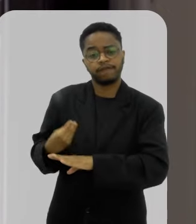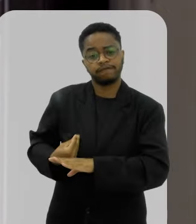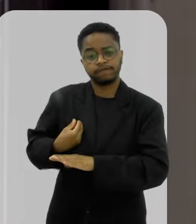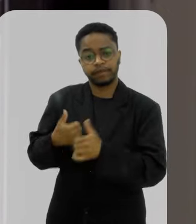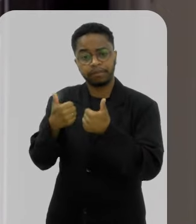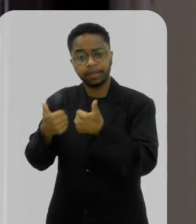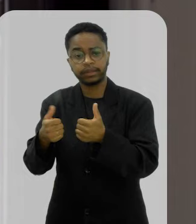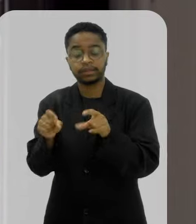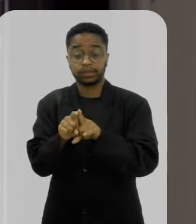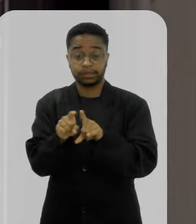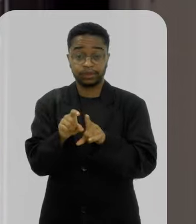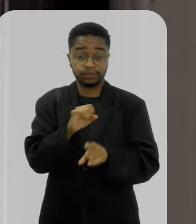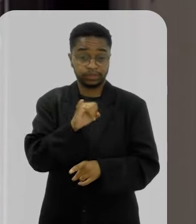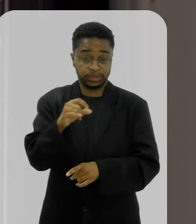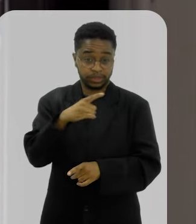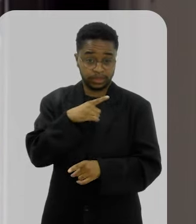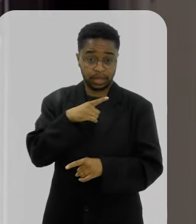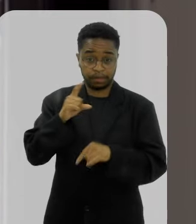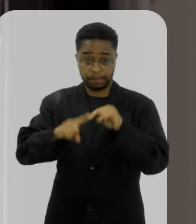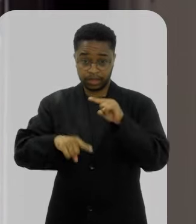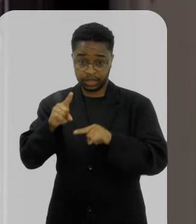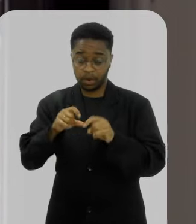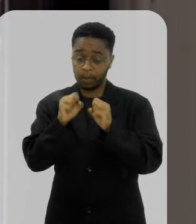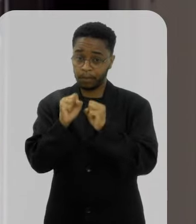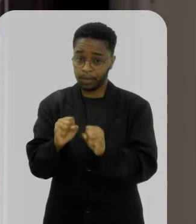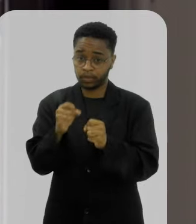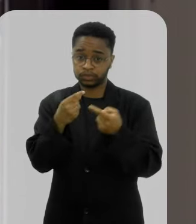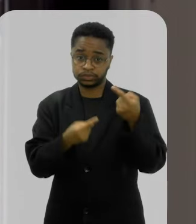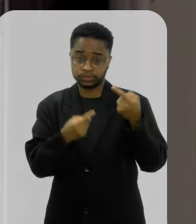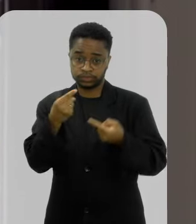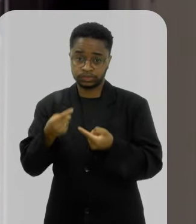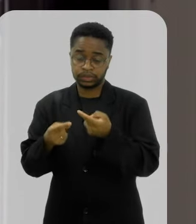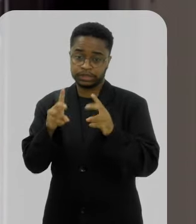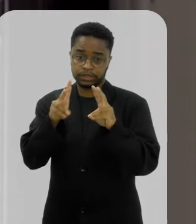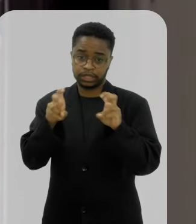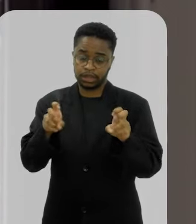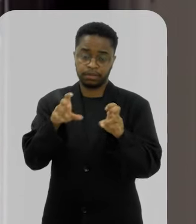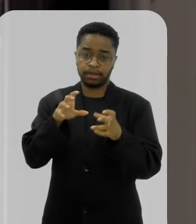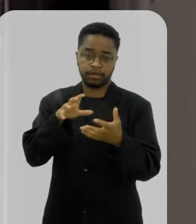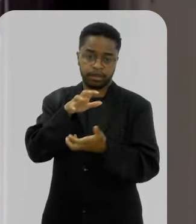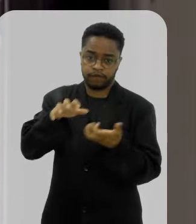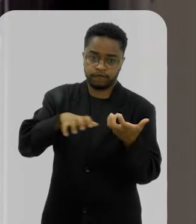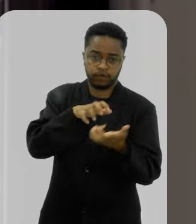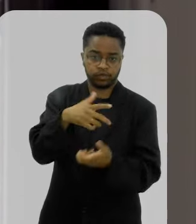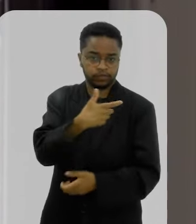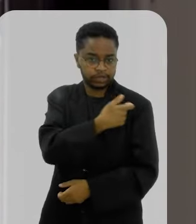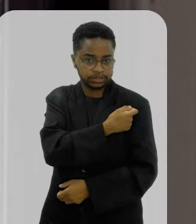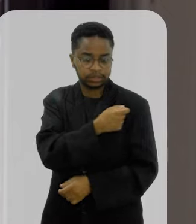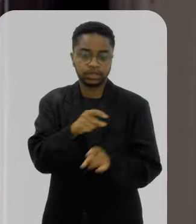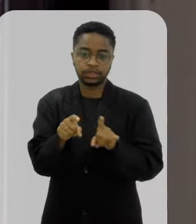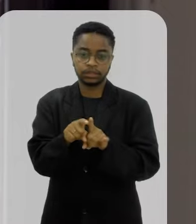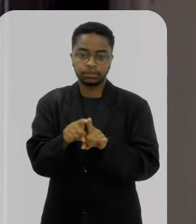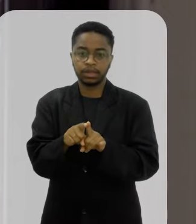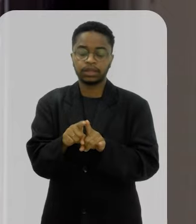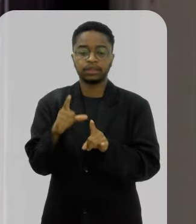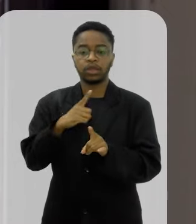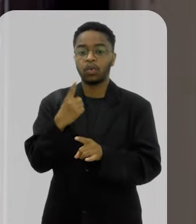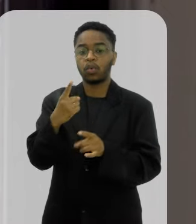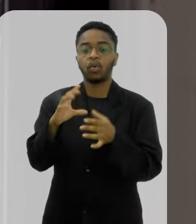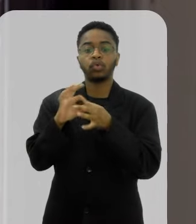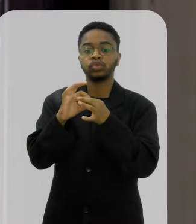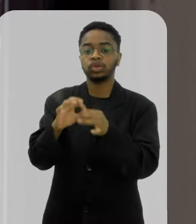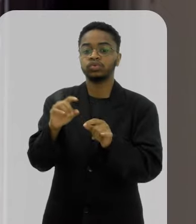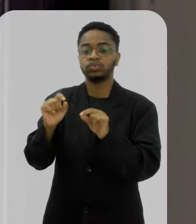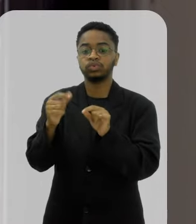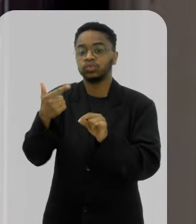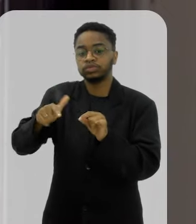conviver. Inclusive, se por um lado a gente tem um acervo que a gente pode abordar a revolta da vacina em um